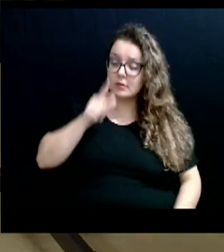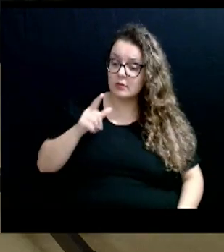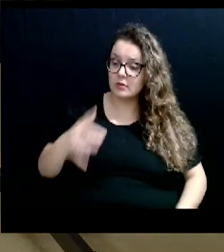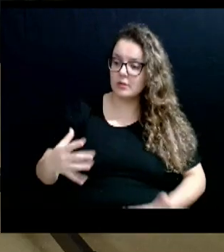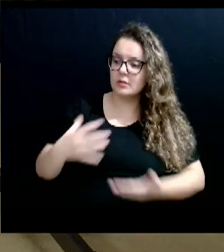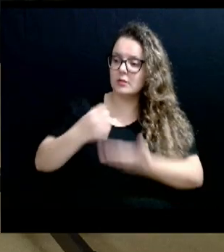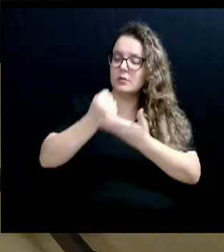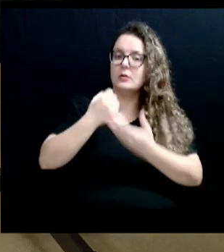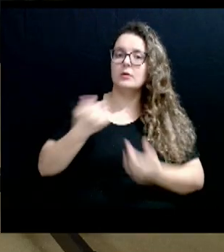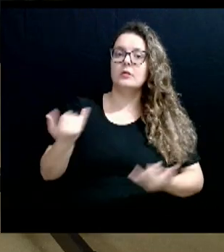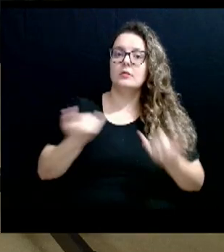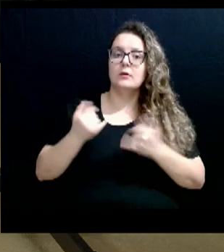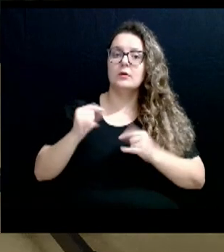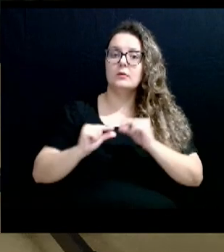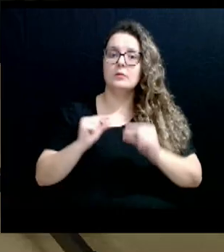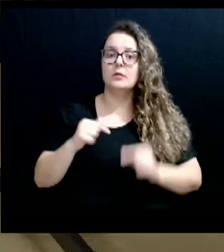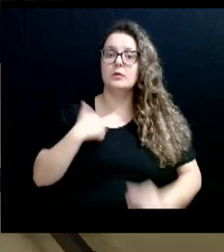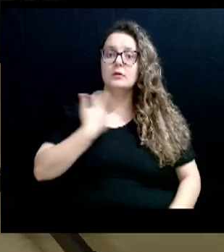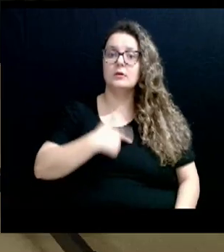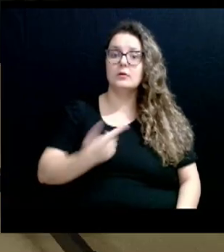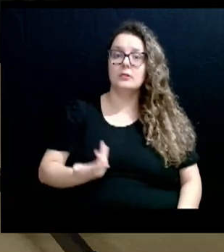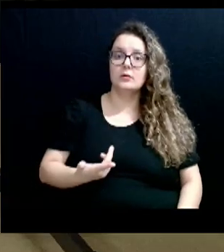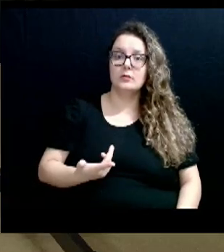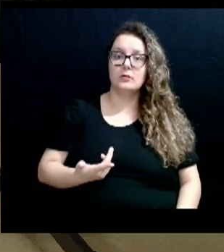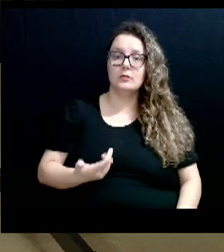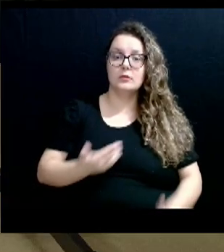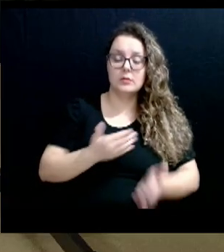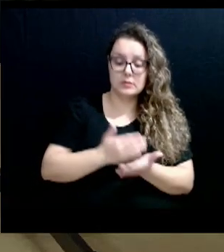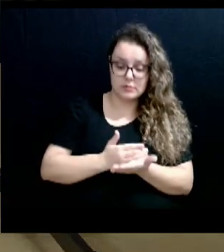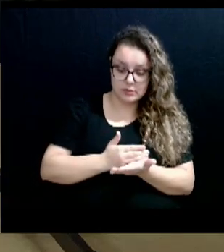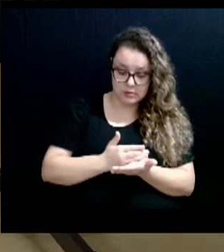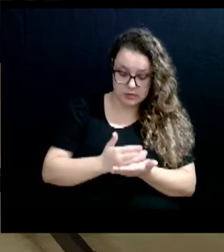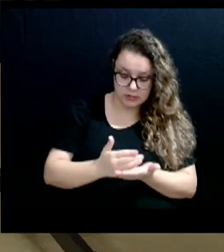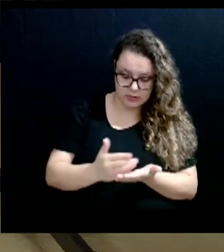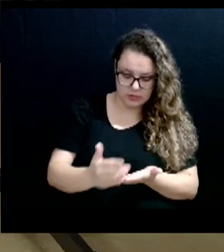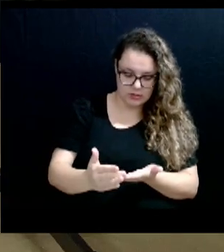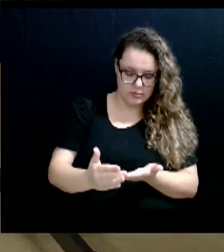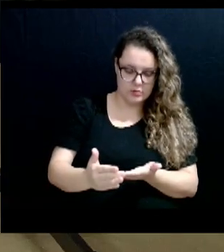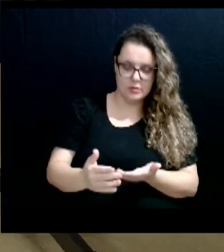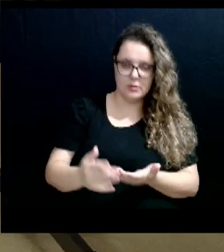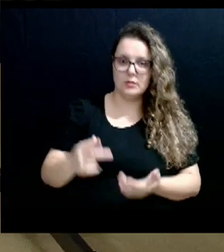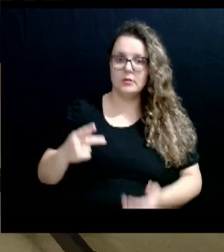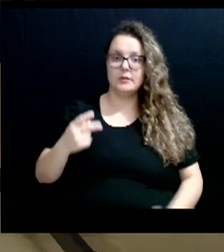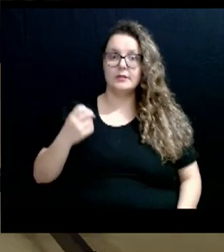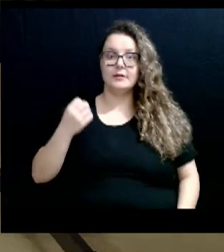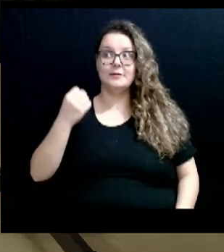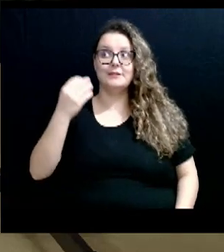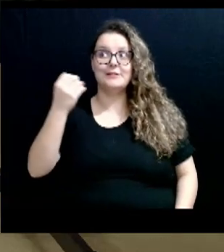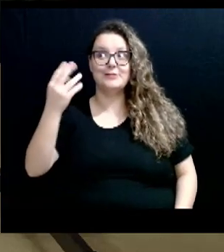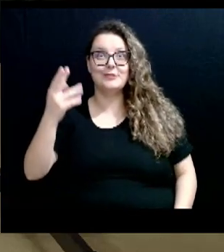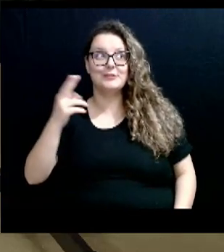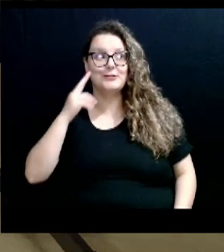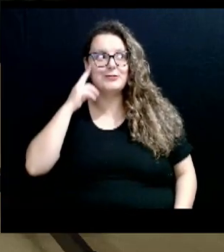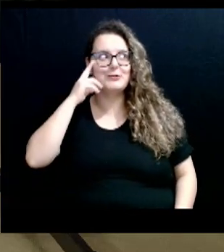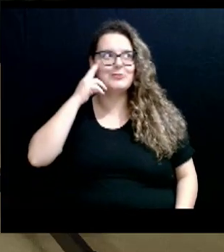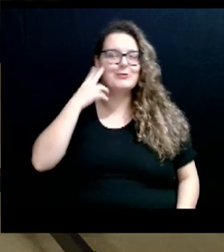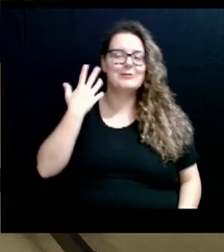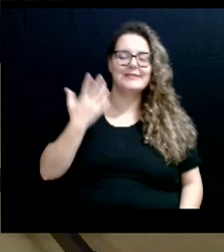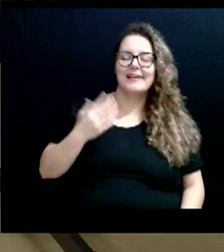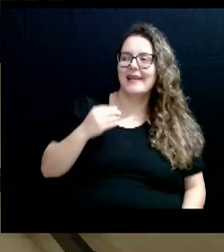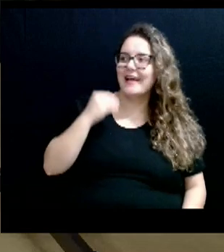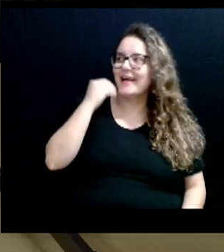gente um pouquinho desse início dessa sua viagem, né, em busca da